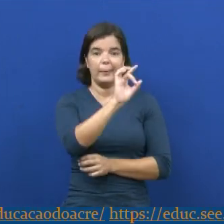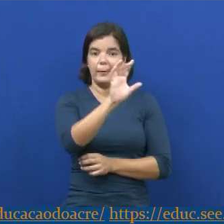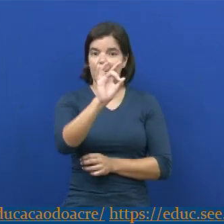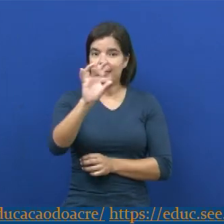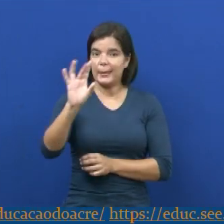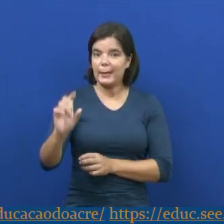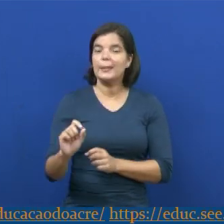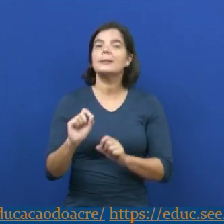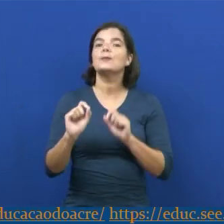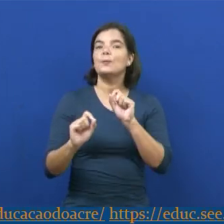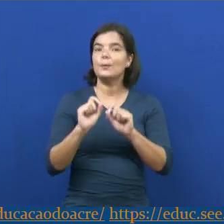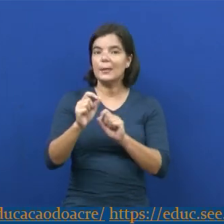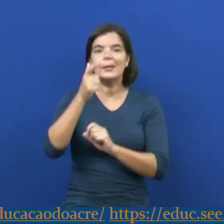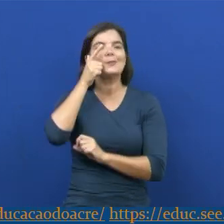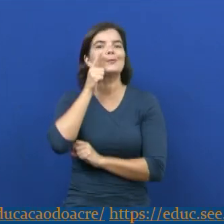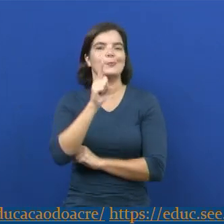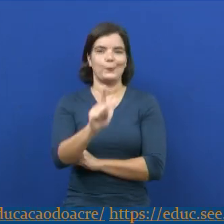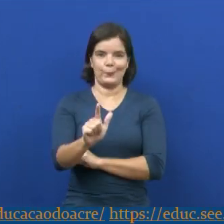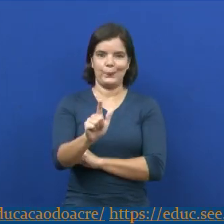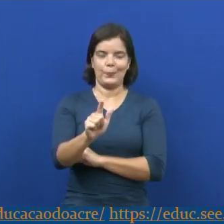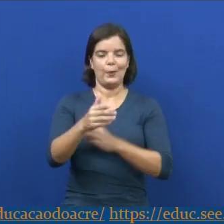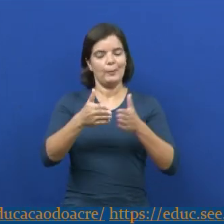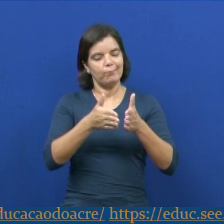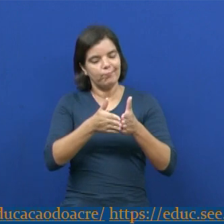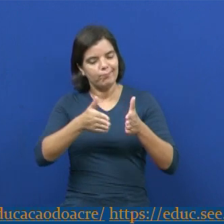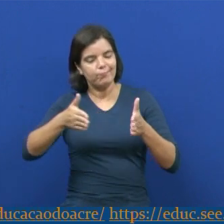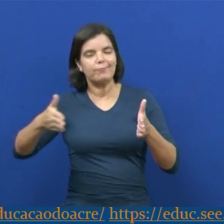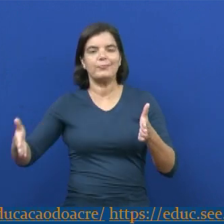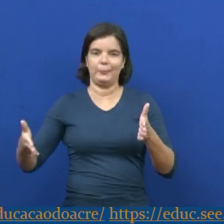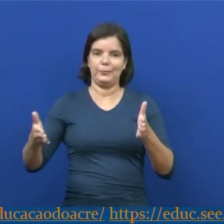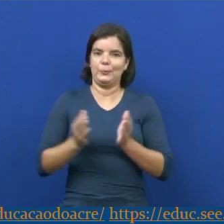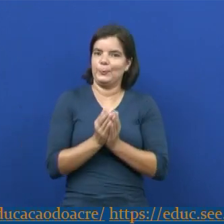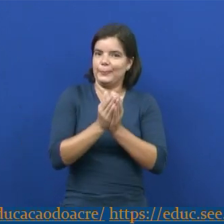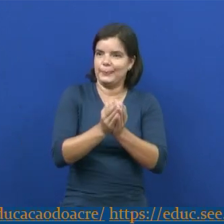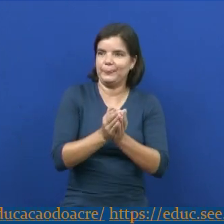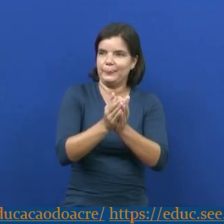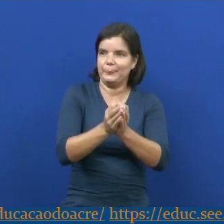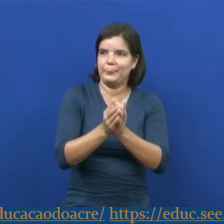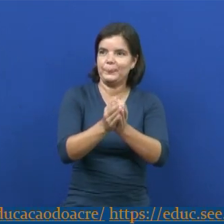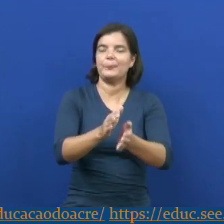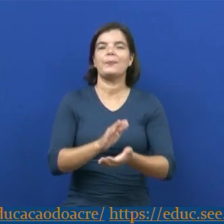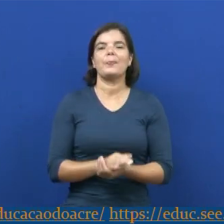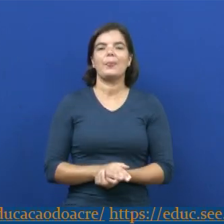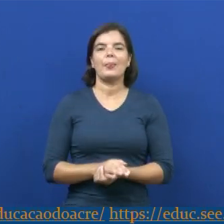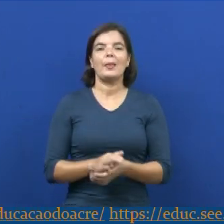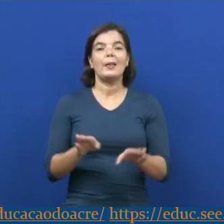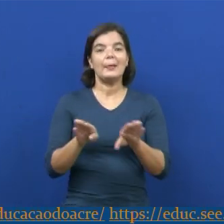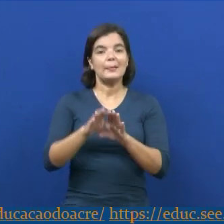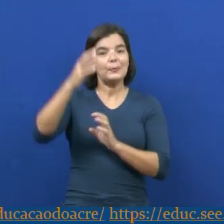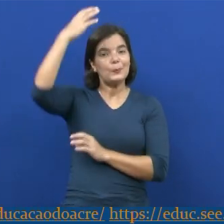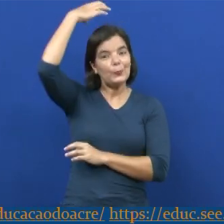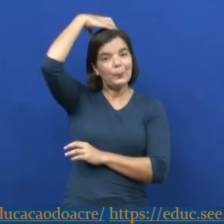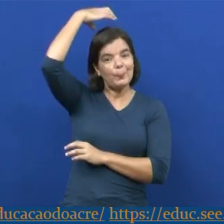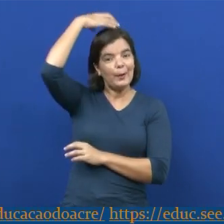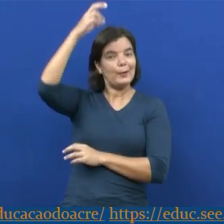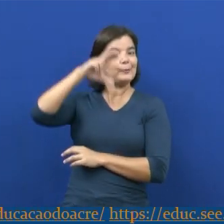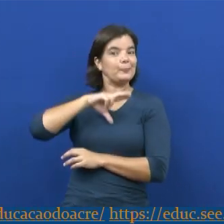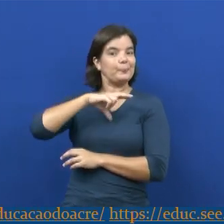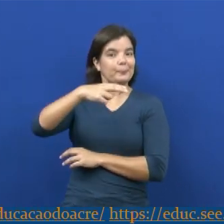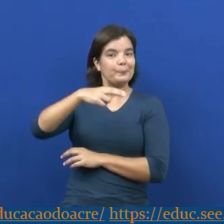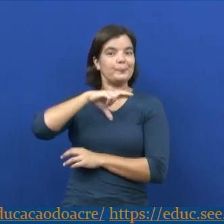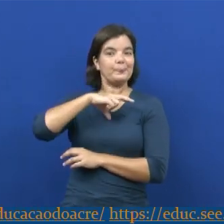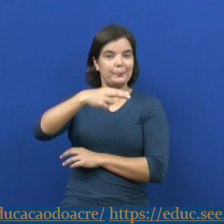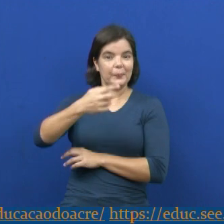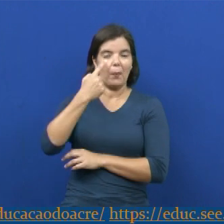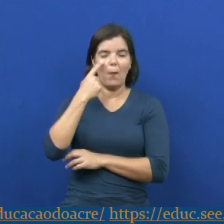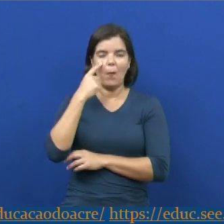um, o que eles conquistaram ao longo dessa expansão marítima. Olha só o Império Português.